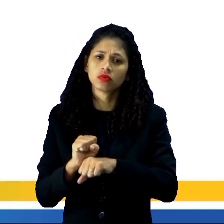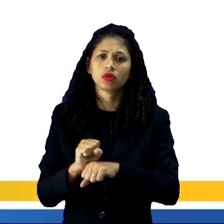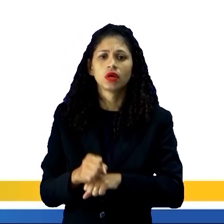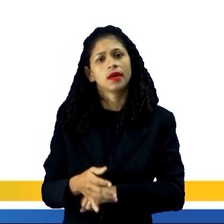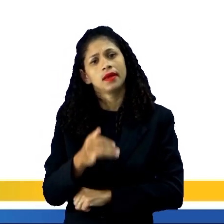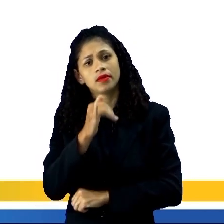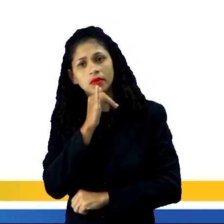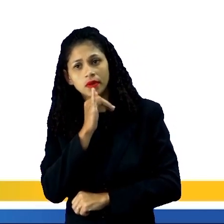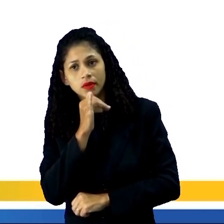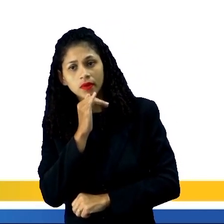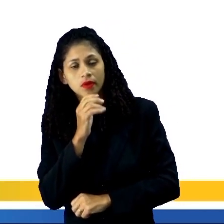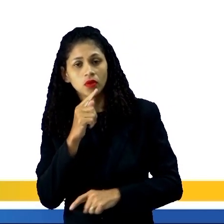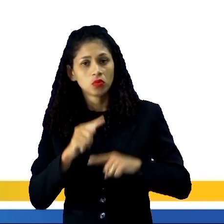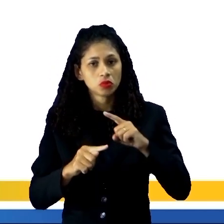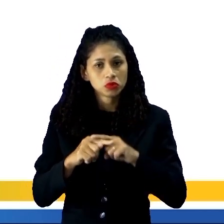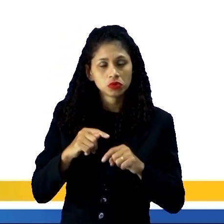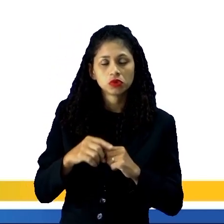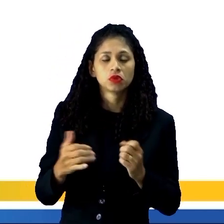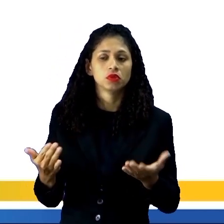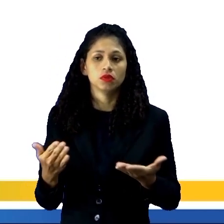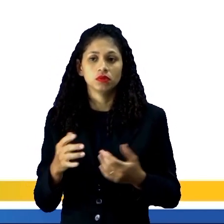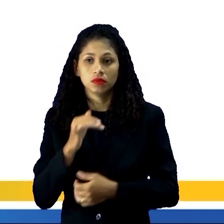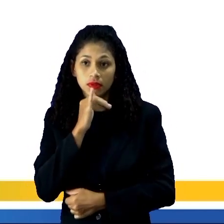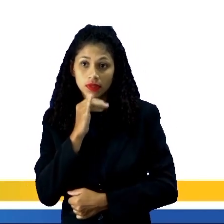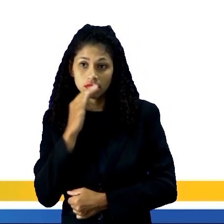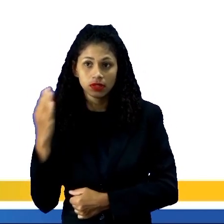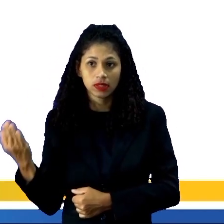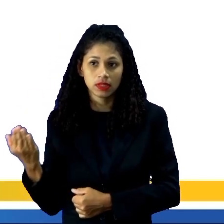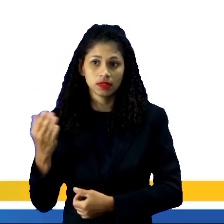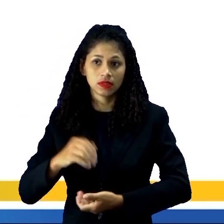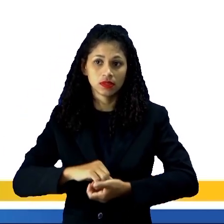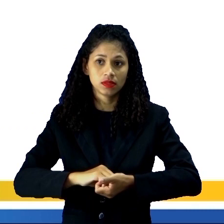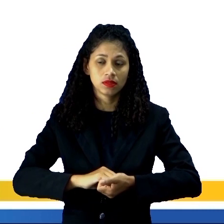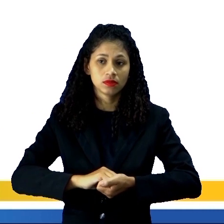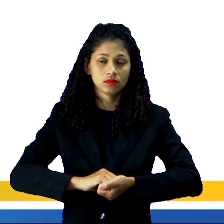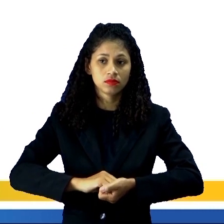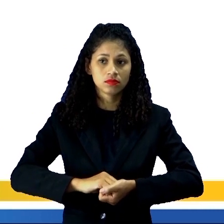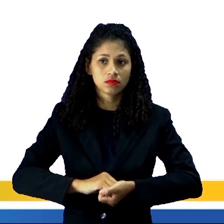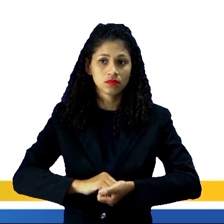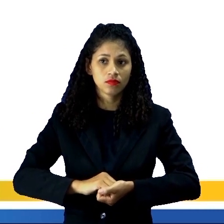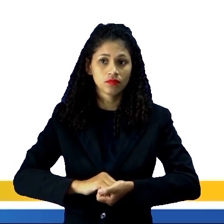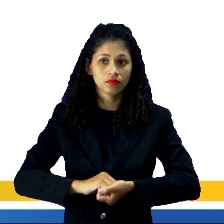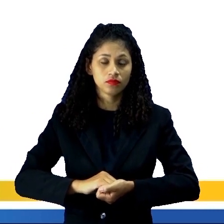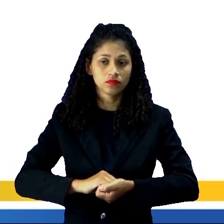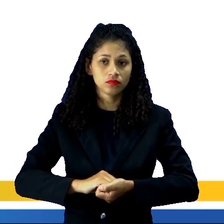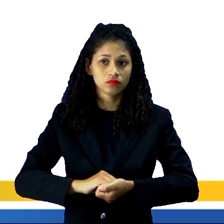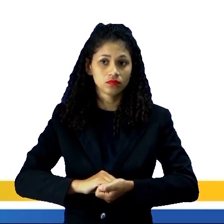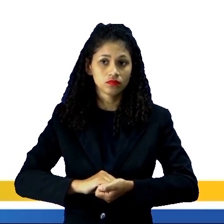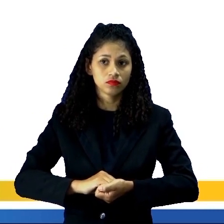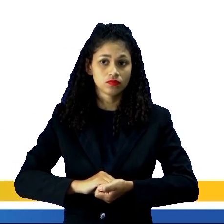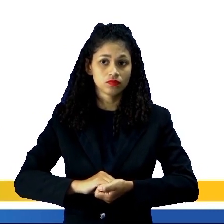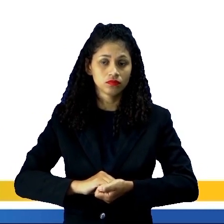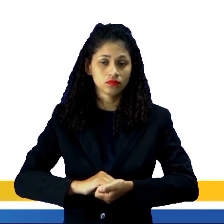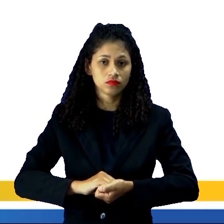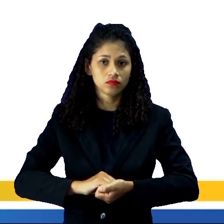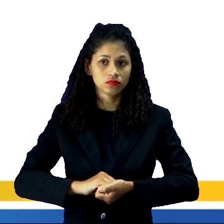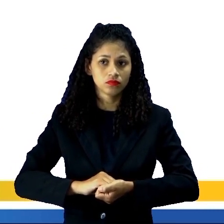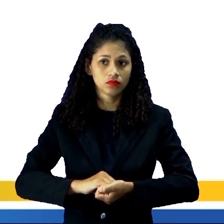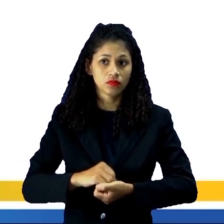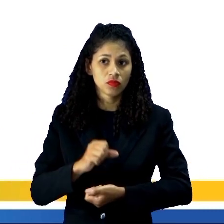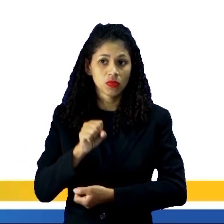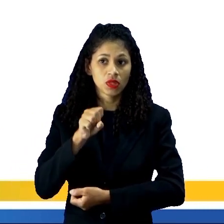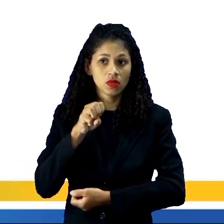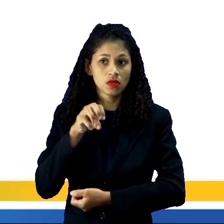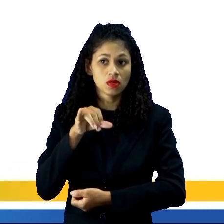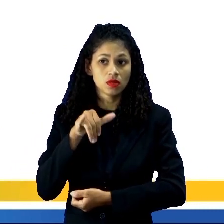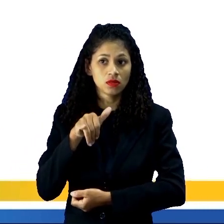exemplo. A bed is a thing which we sleep on, em qual o which, né, é